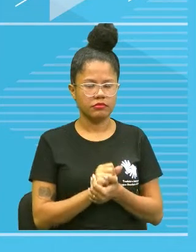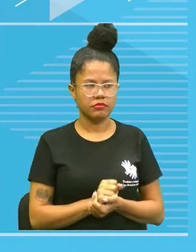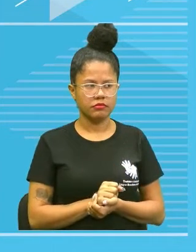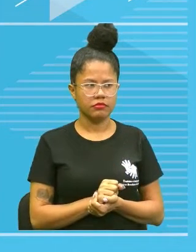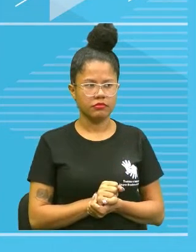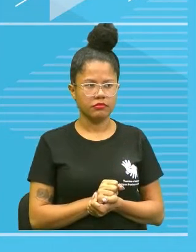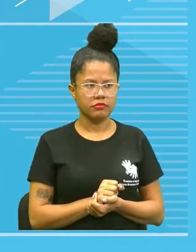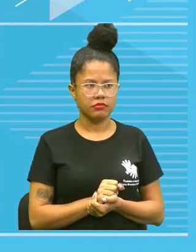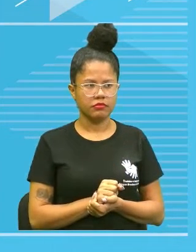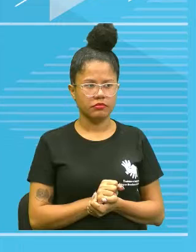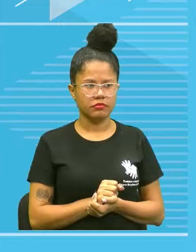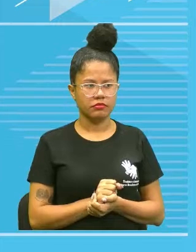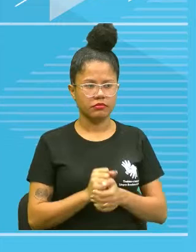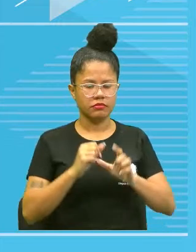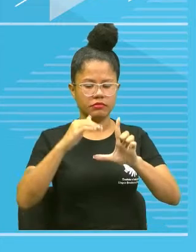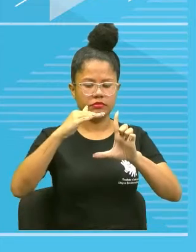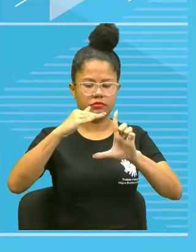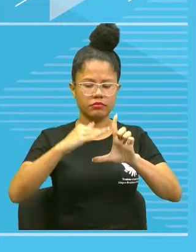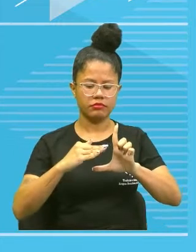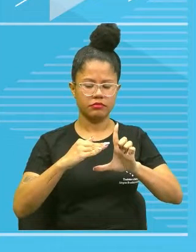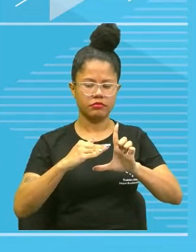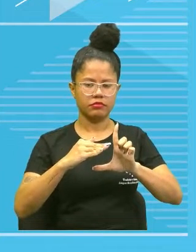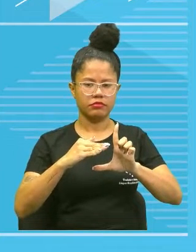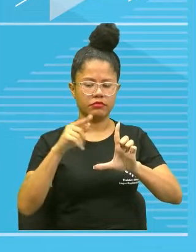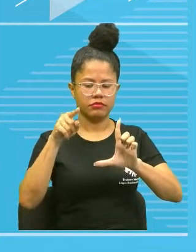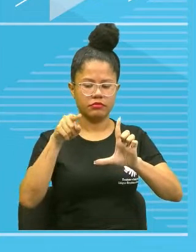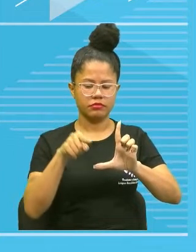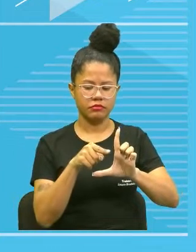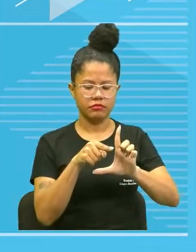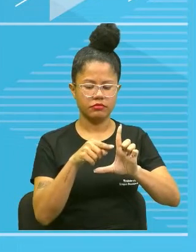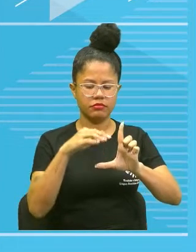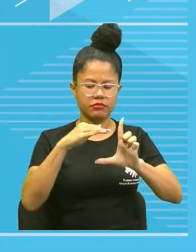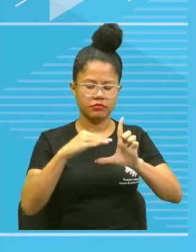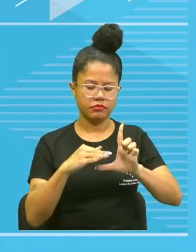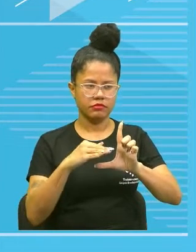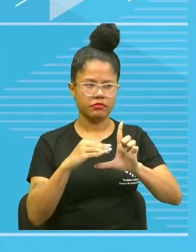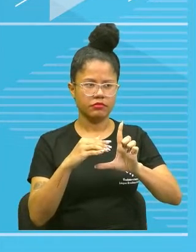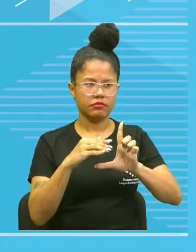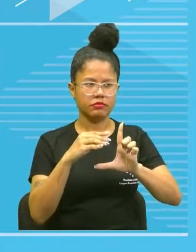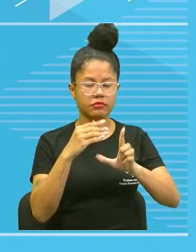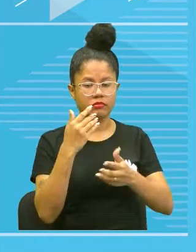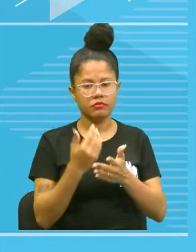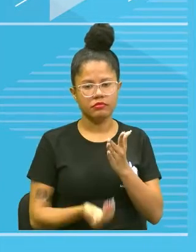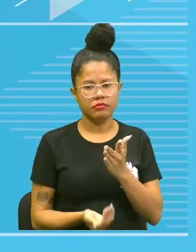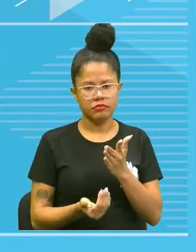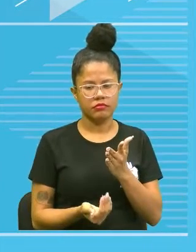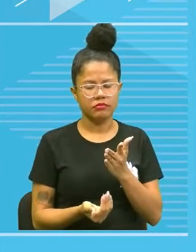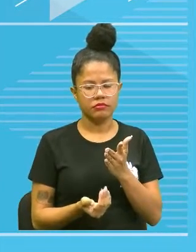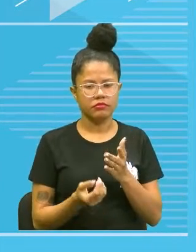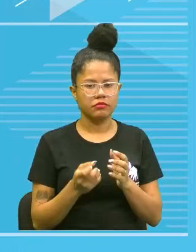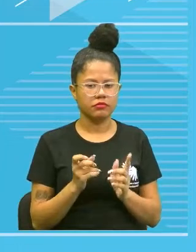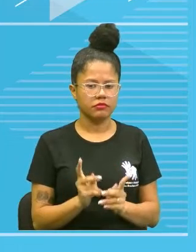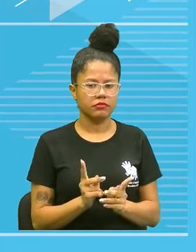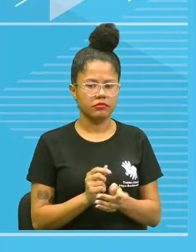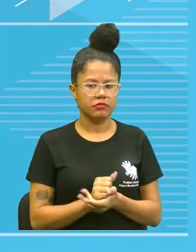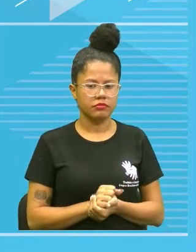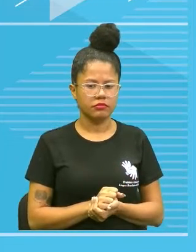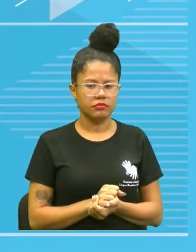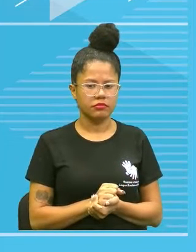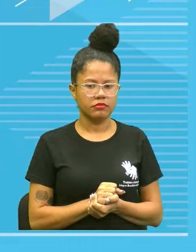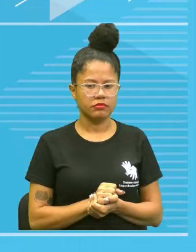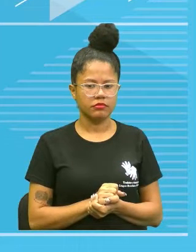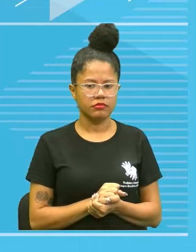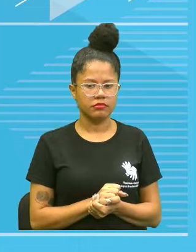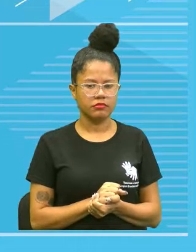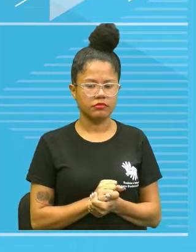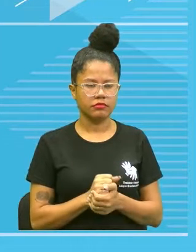uma compressão. No lugar de ganhar, eu passei a perder. Ou seja, de A para